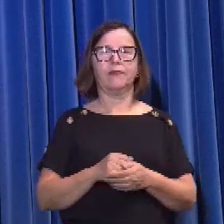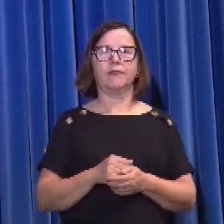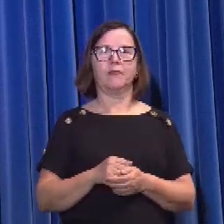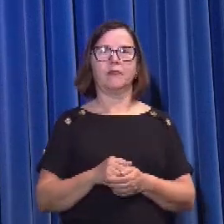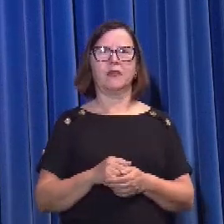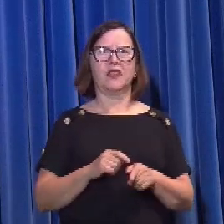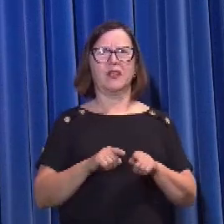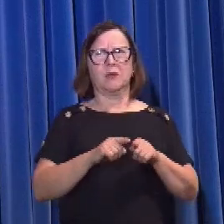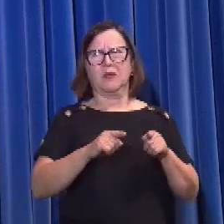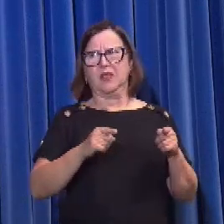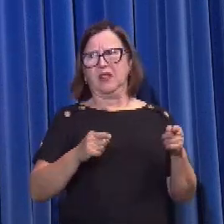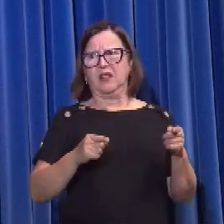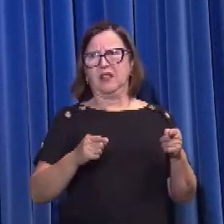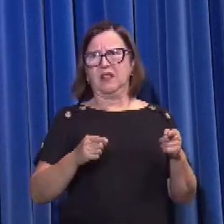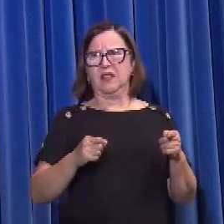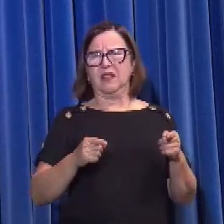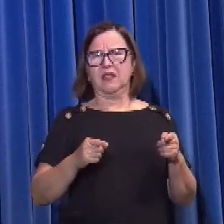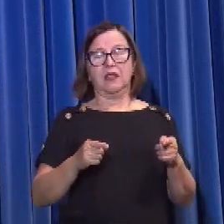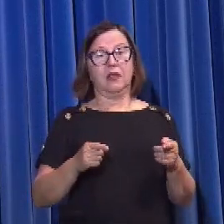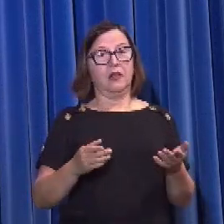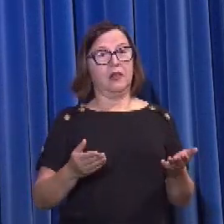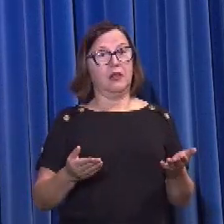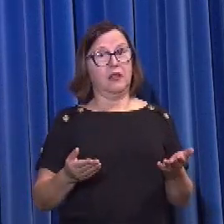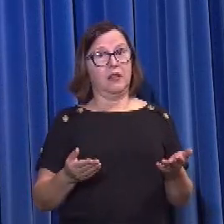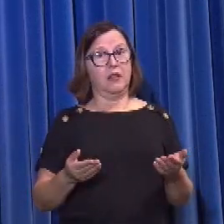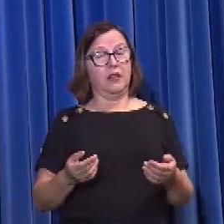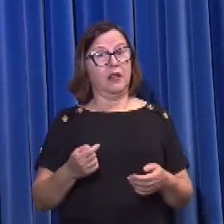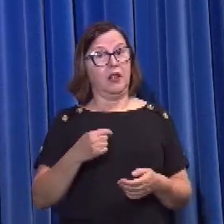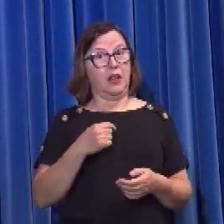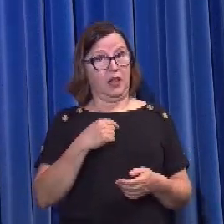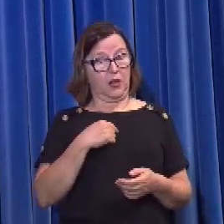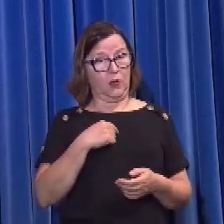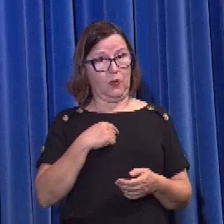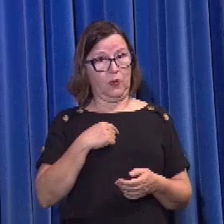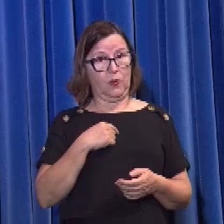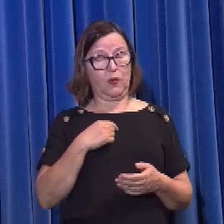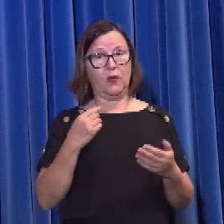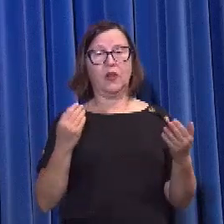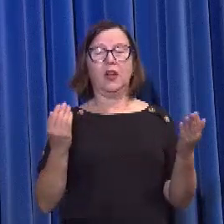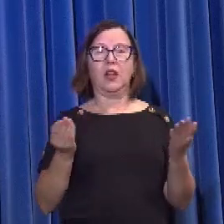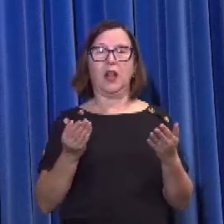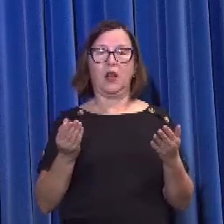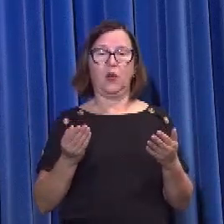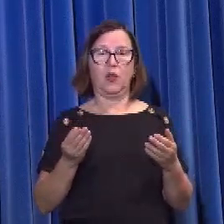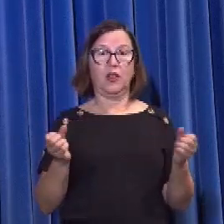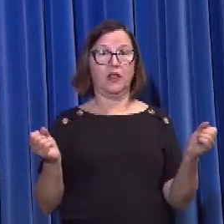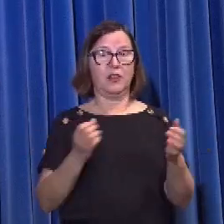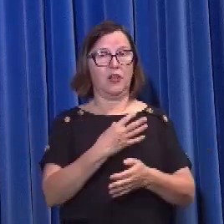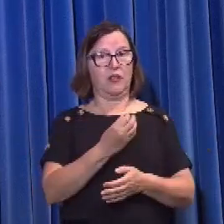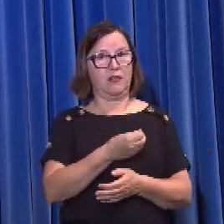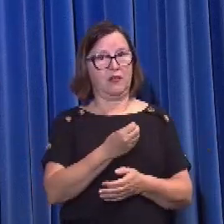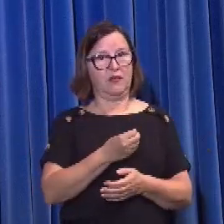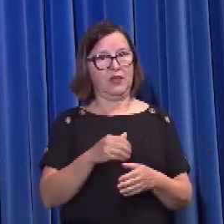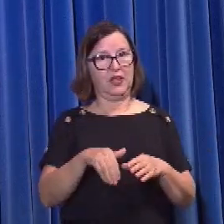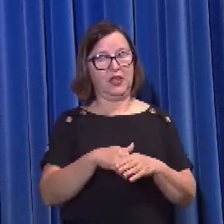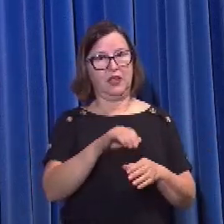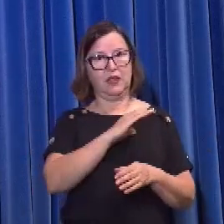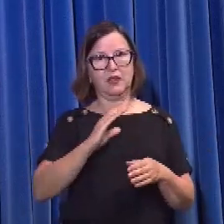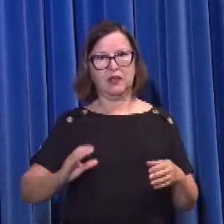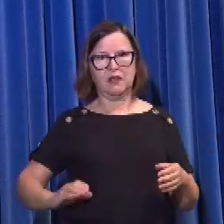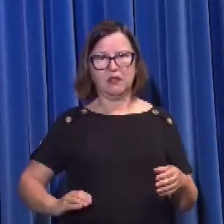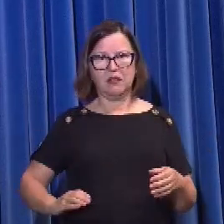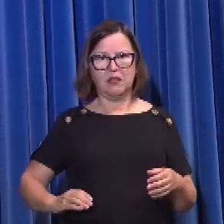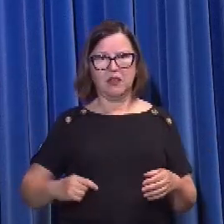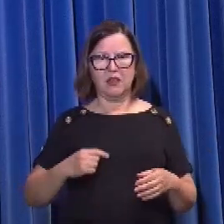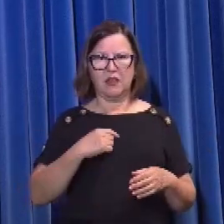Mas, Fernando, então que sentido tem eu ser uma nova criatura em Cristo se eu vou ser mais ainda